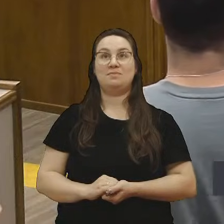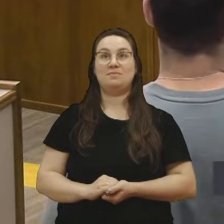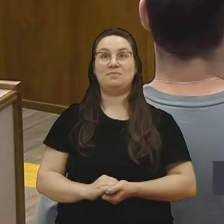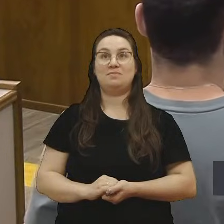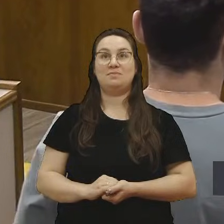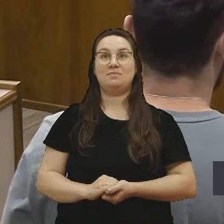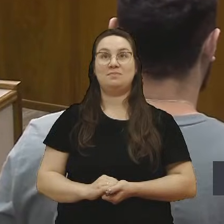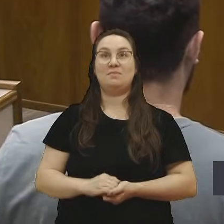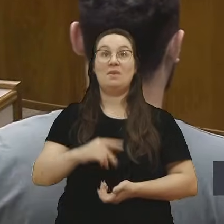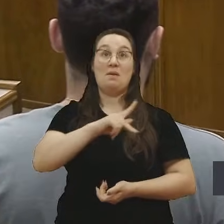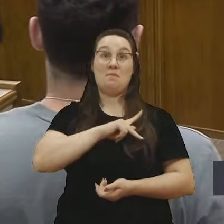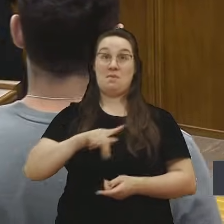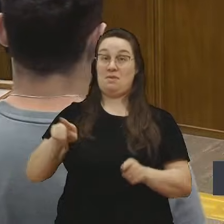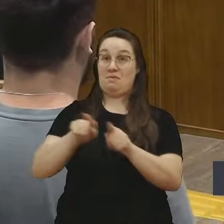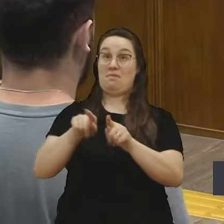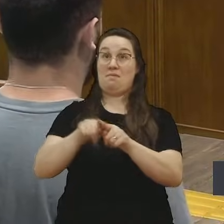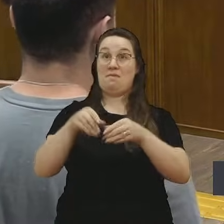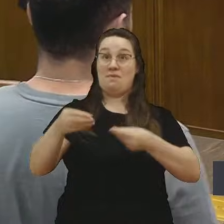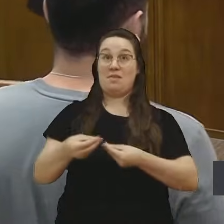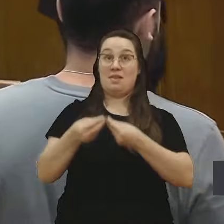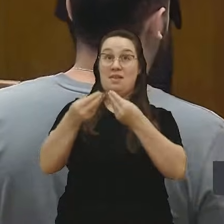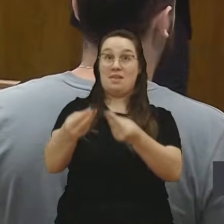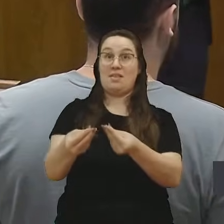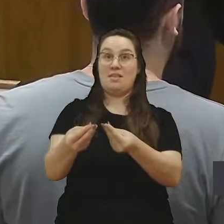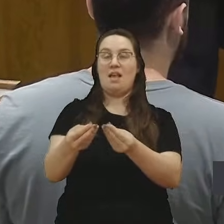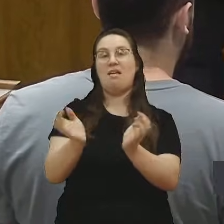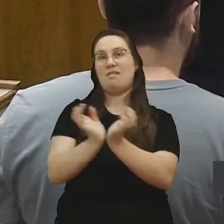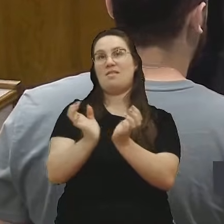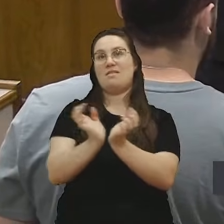A presidente também vai fazer a entrega dessa categoria.